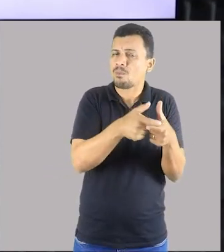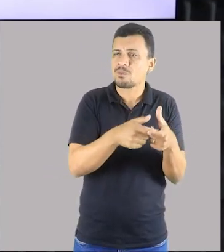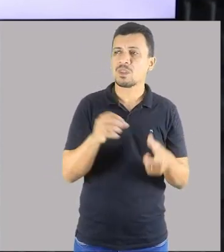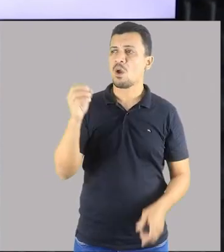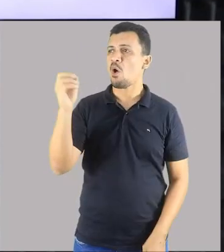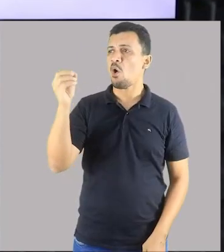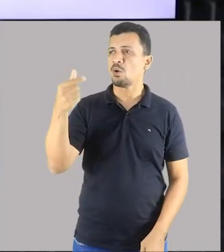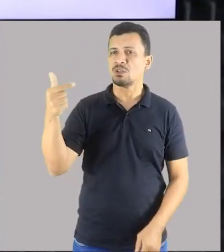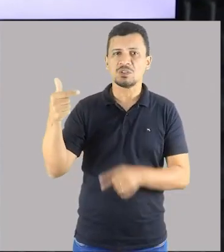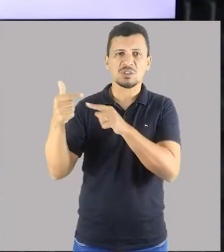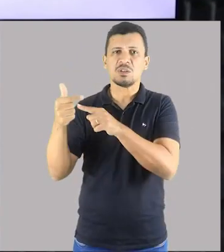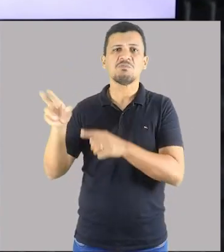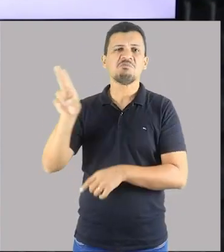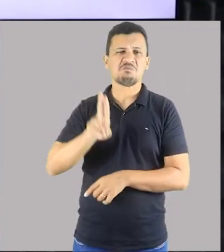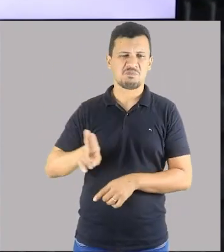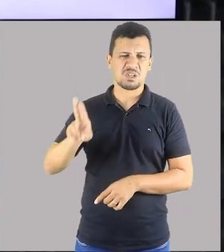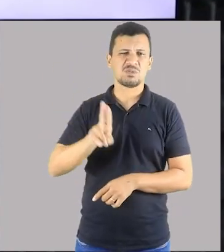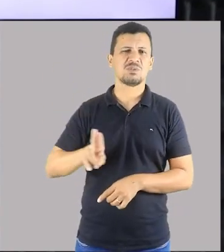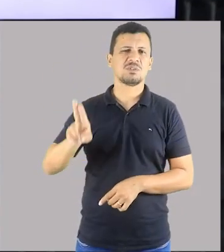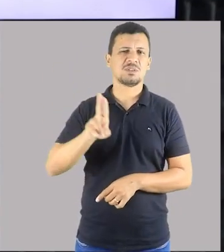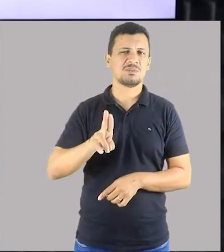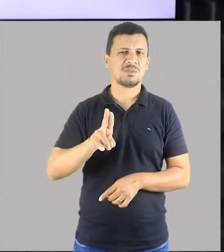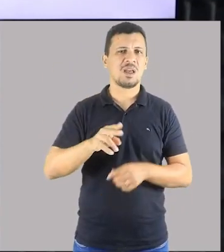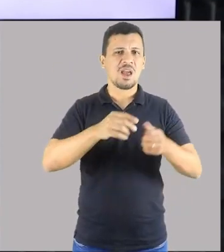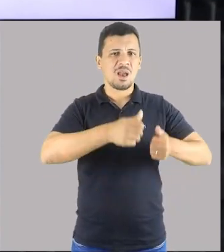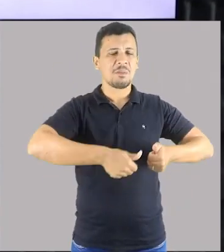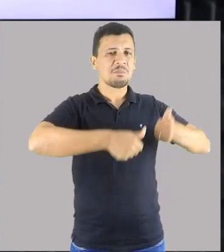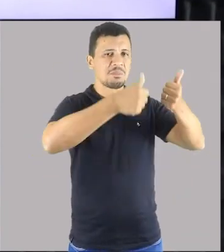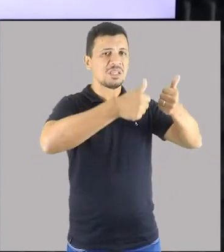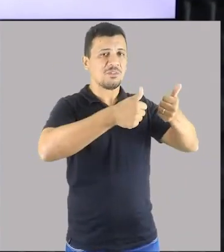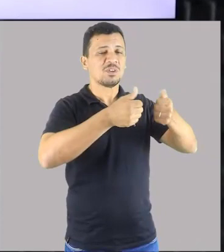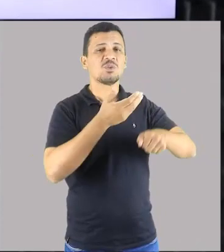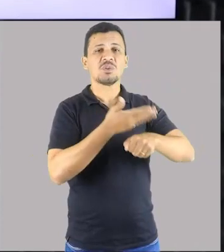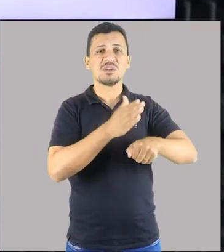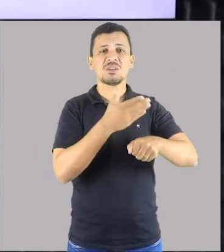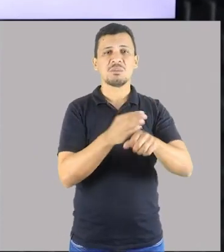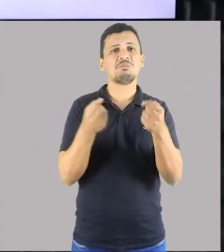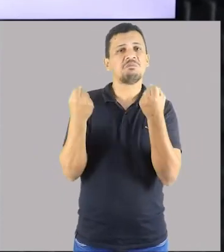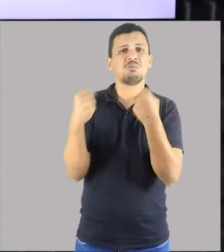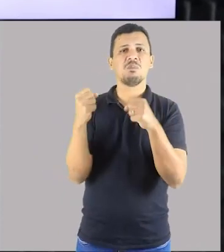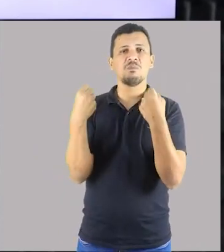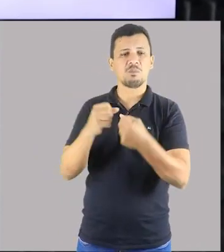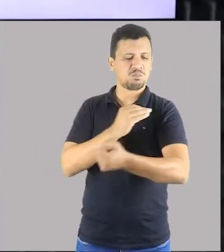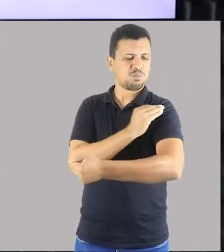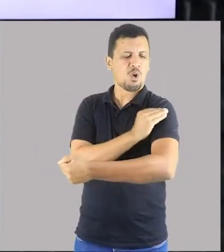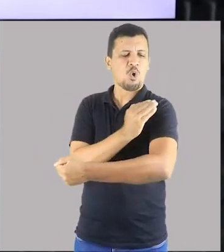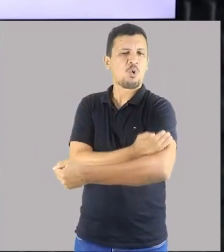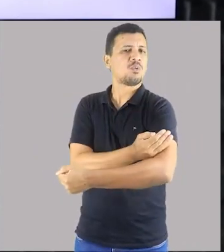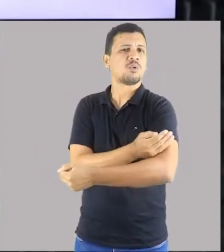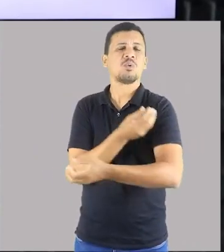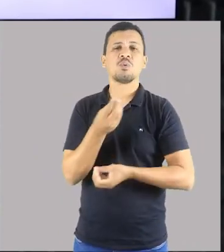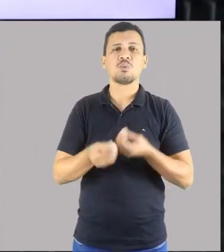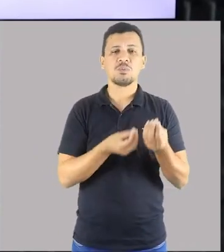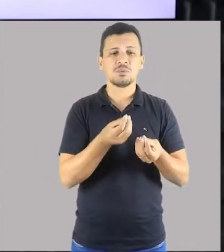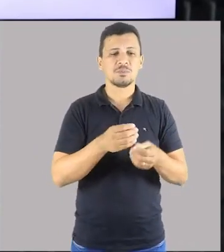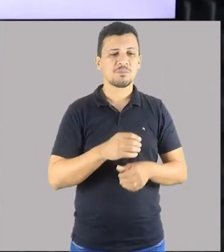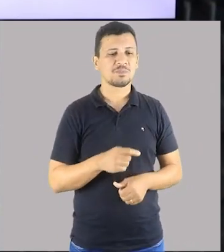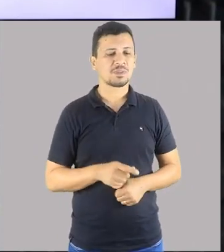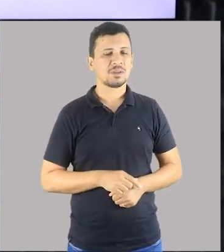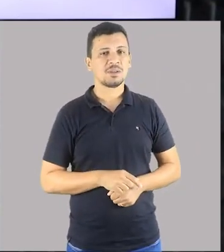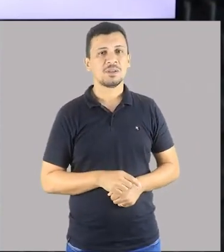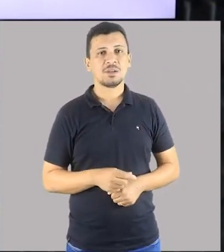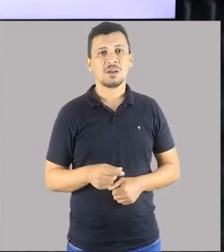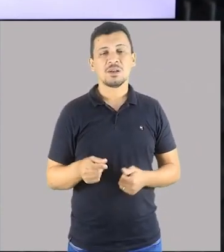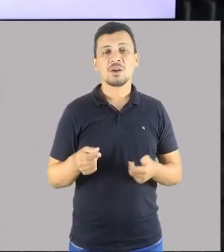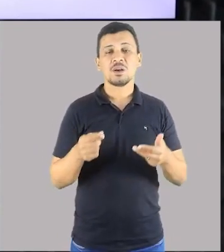oxigênio possa ser utilizado. Então, o benefício do treino aeróbio a nível muscular, aumento do número